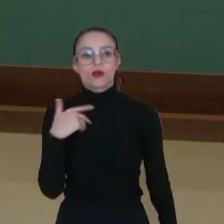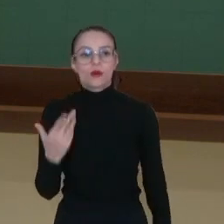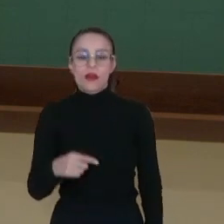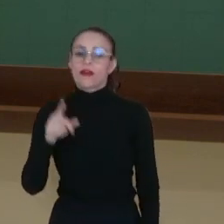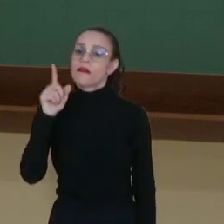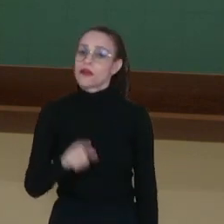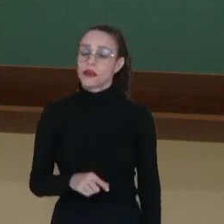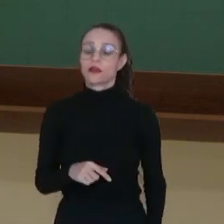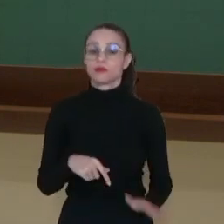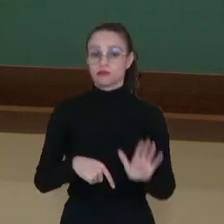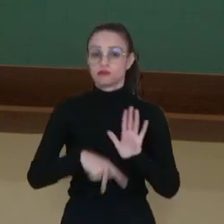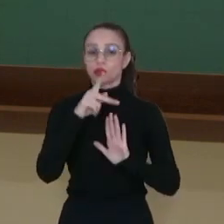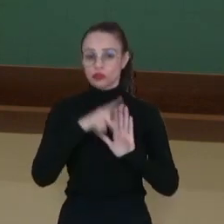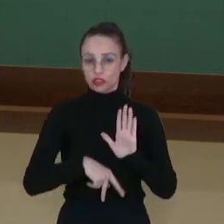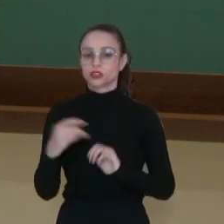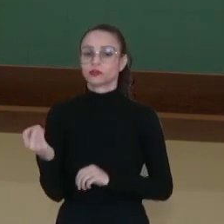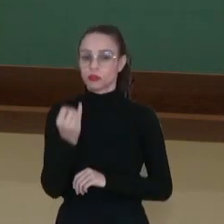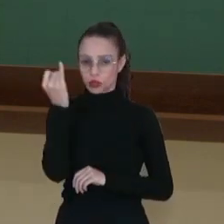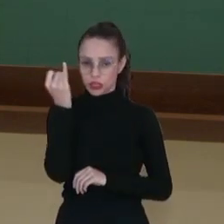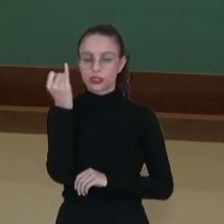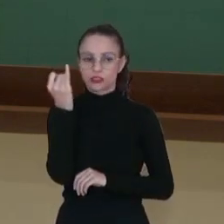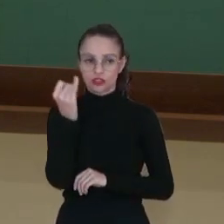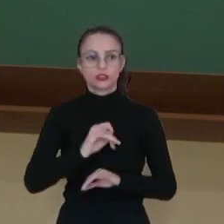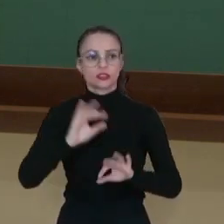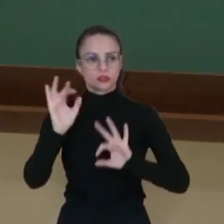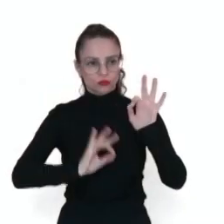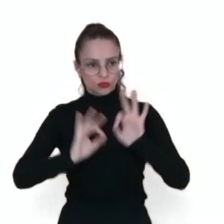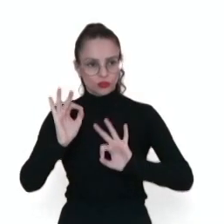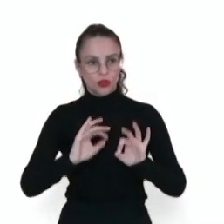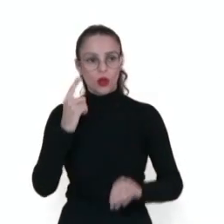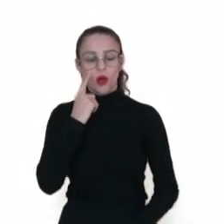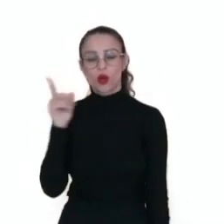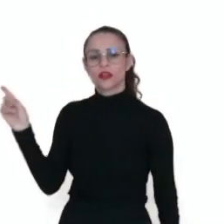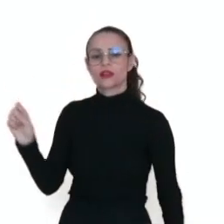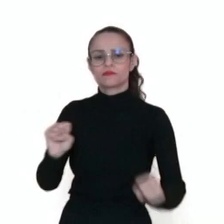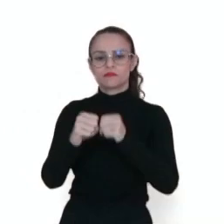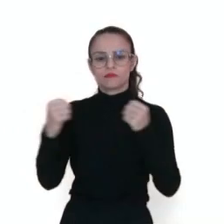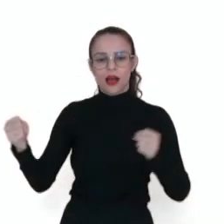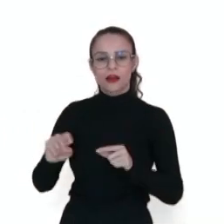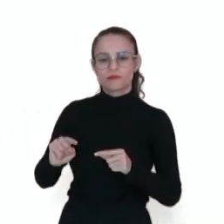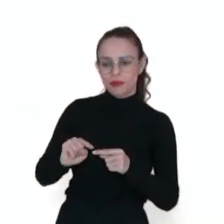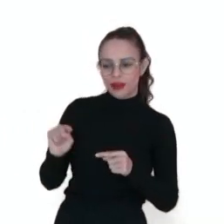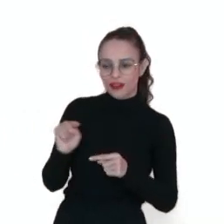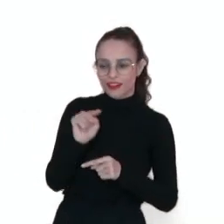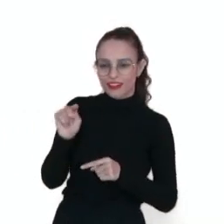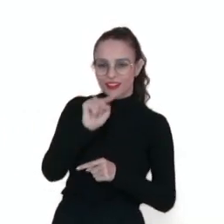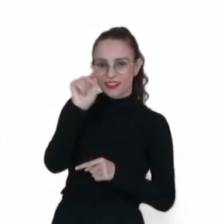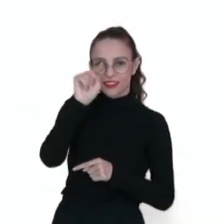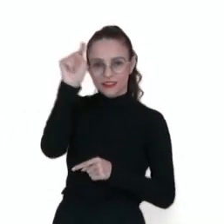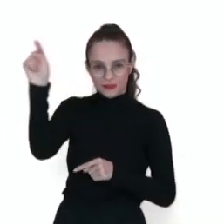um projeto importante. A gente tem aqui destacado também no nosso mapa ali por onde passa o